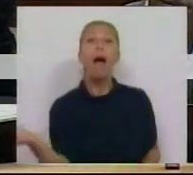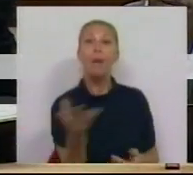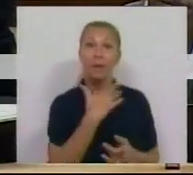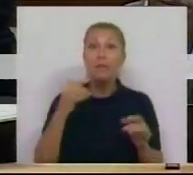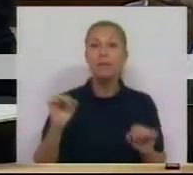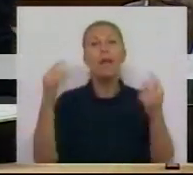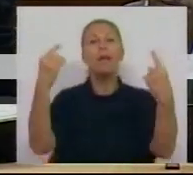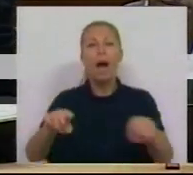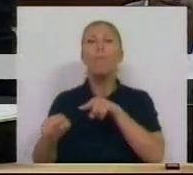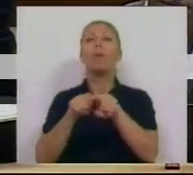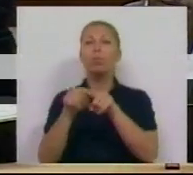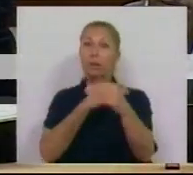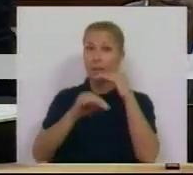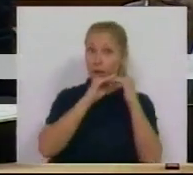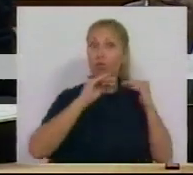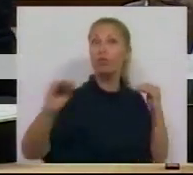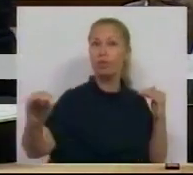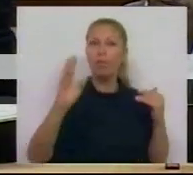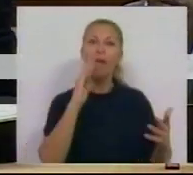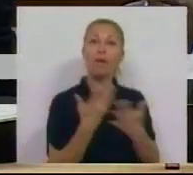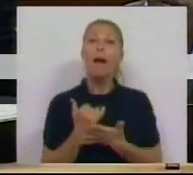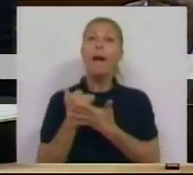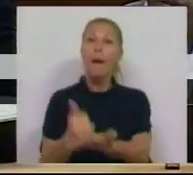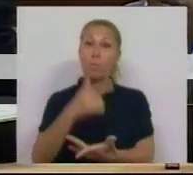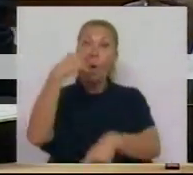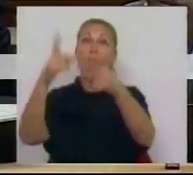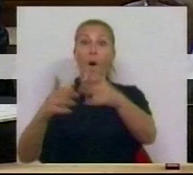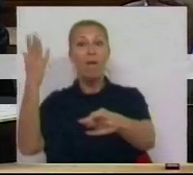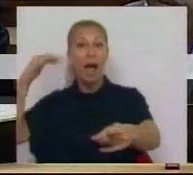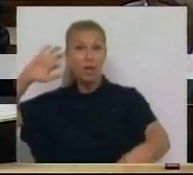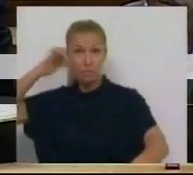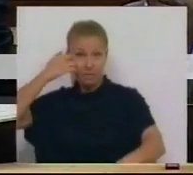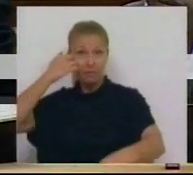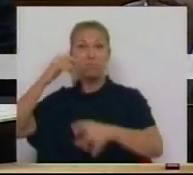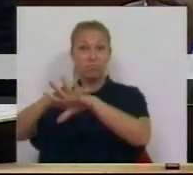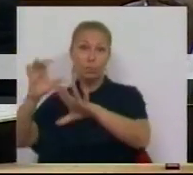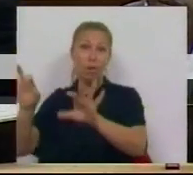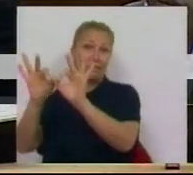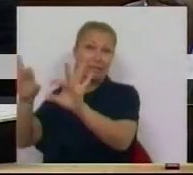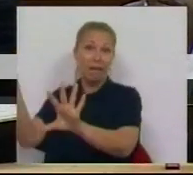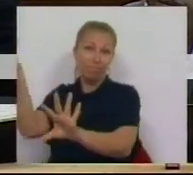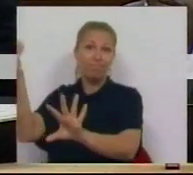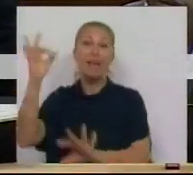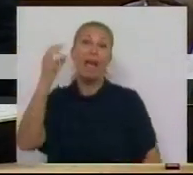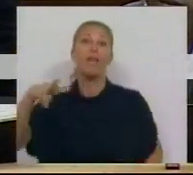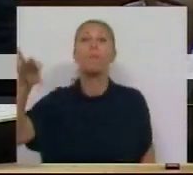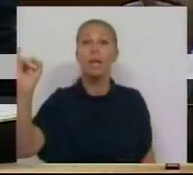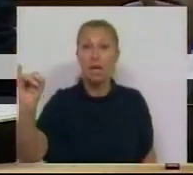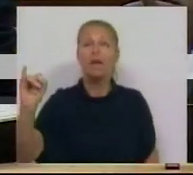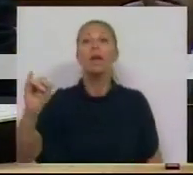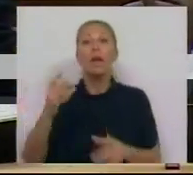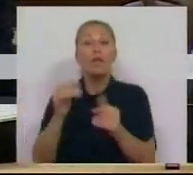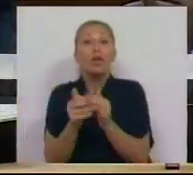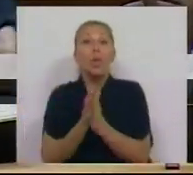para ajudar os povos que foram dizimados por políticas liberais do estilo FMI que implementou na América Latina durante a